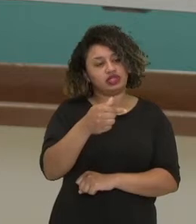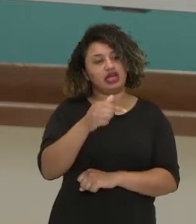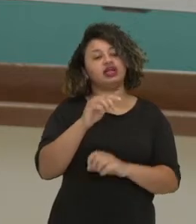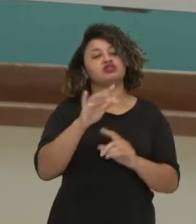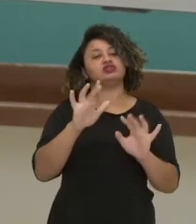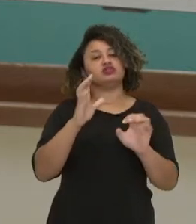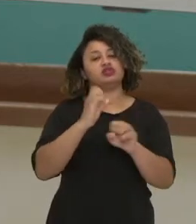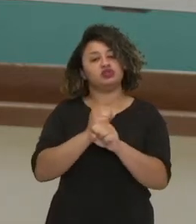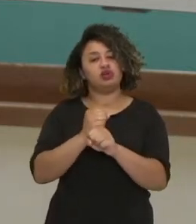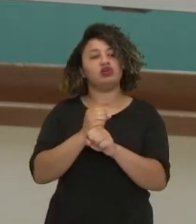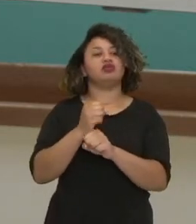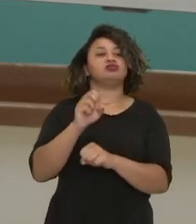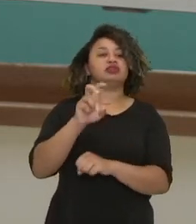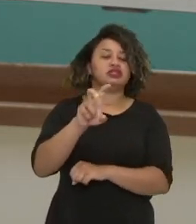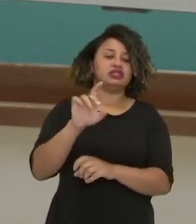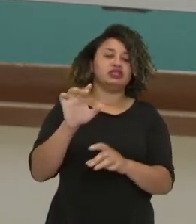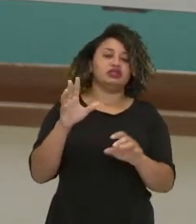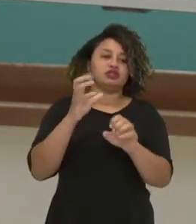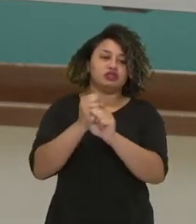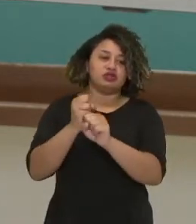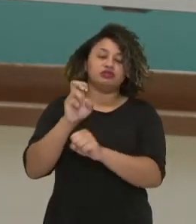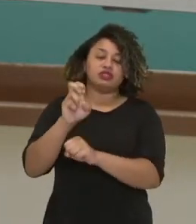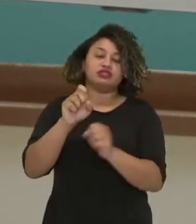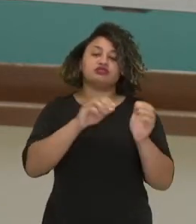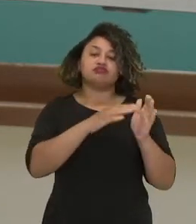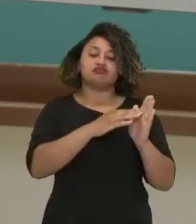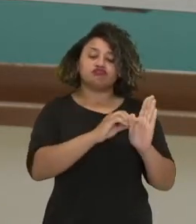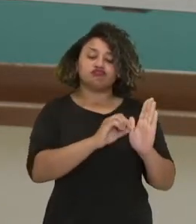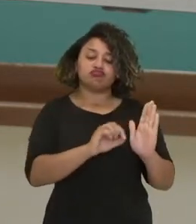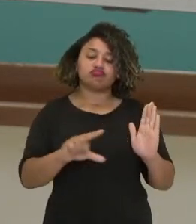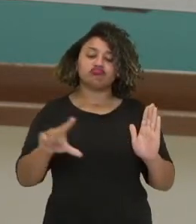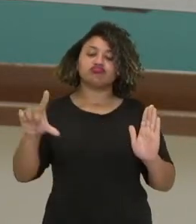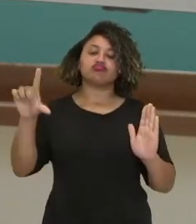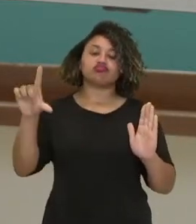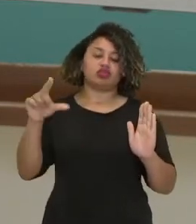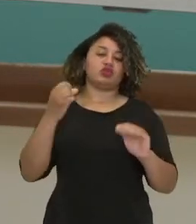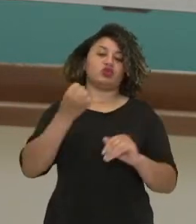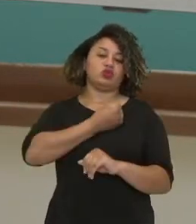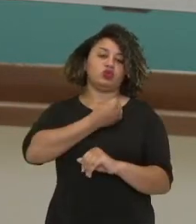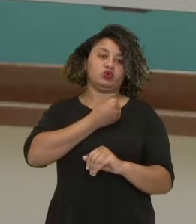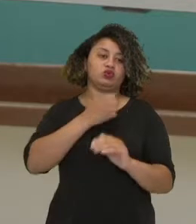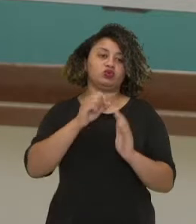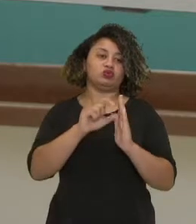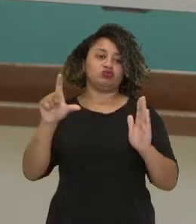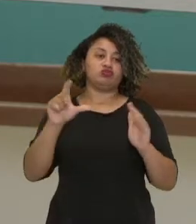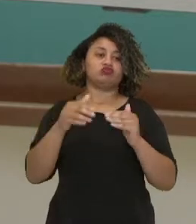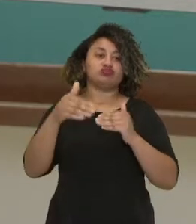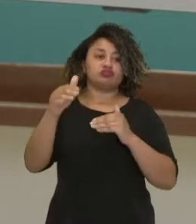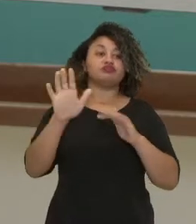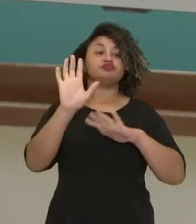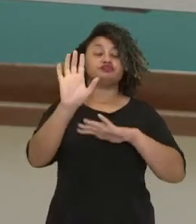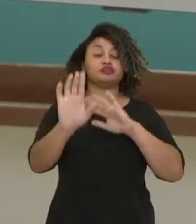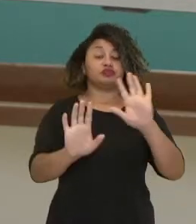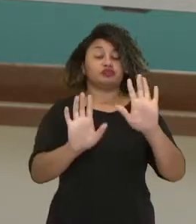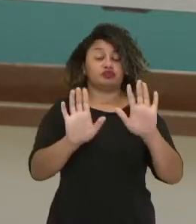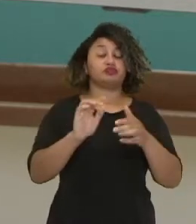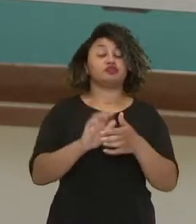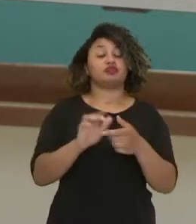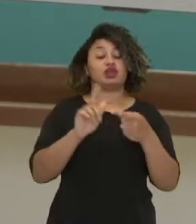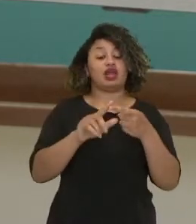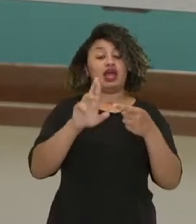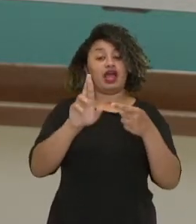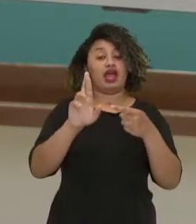5, 12, ou seja, é uma sequência crescente. Então, vamos gravar isso daqui, pessoal. Se a razão